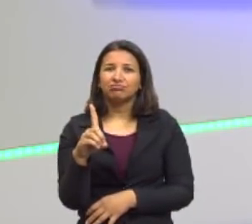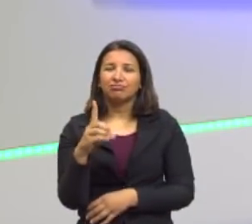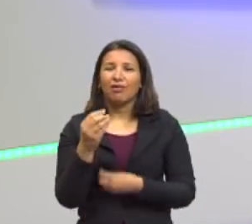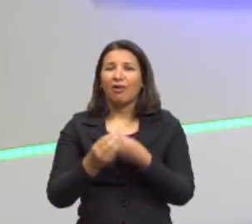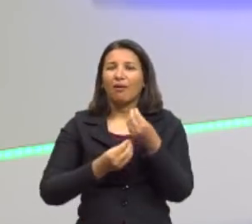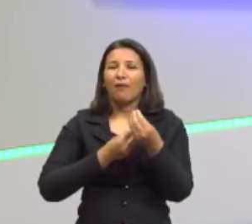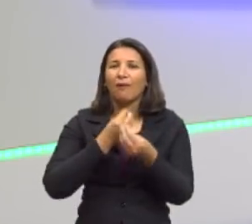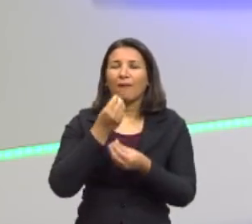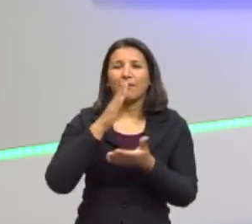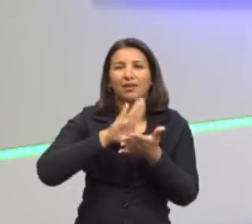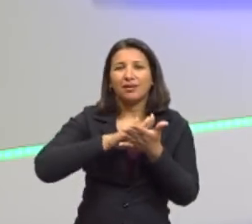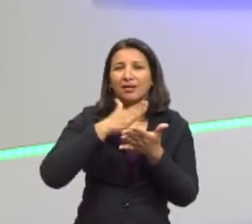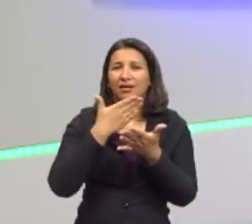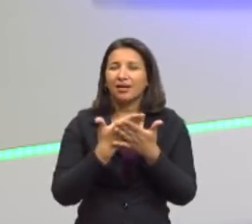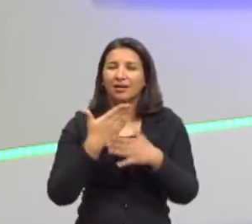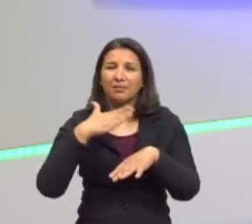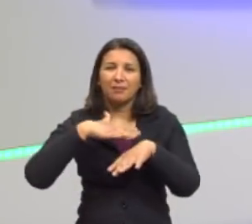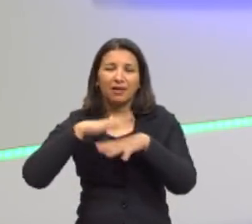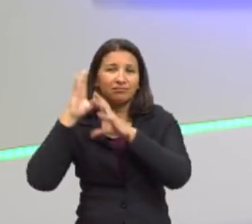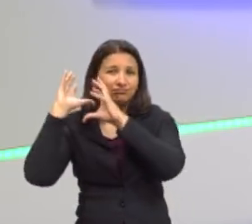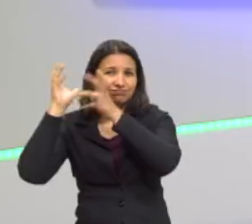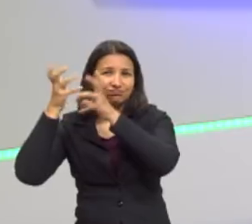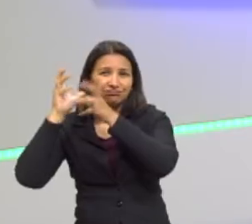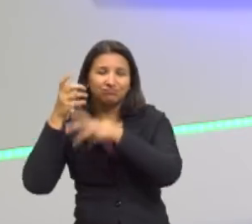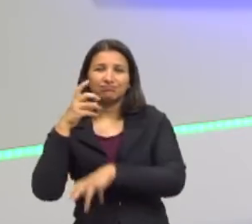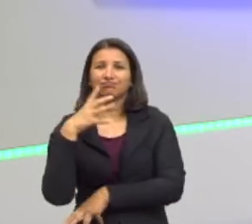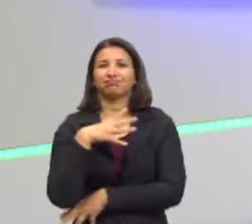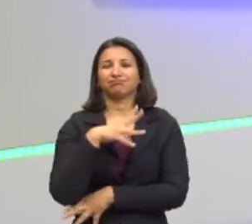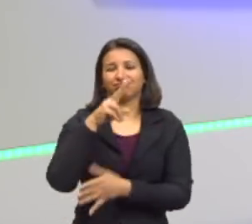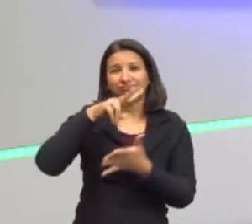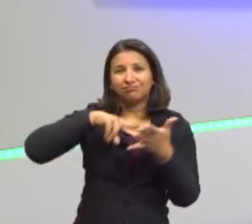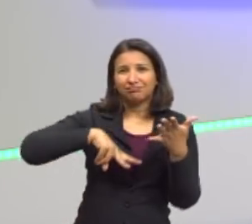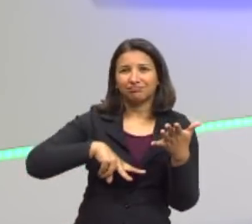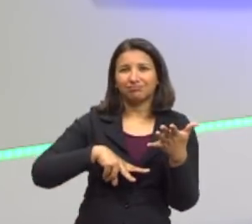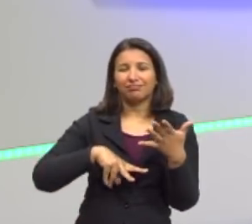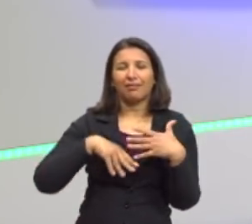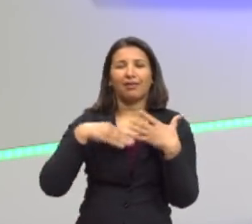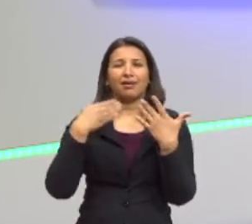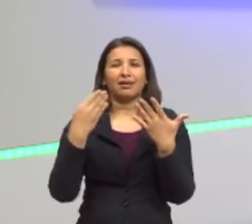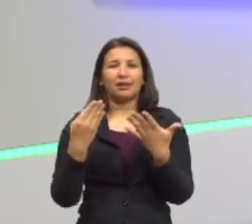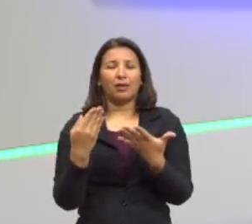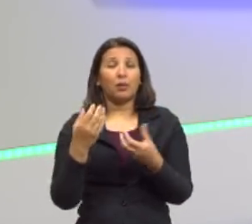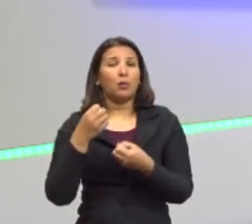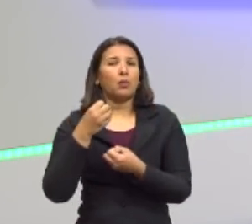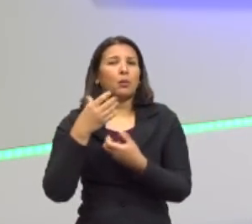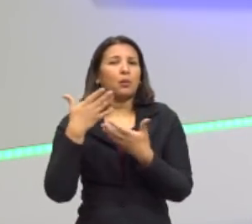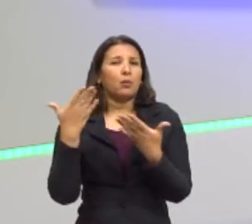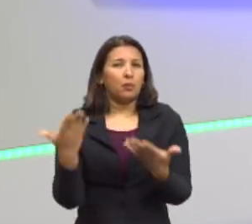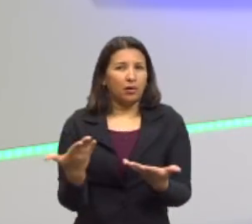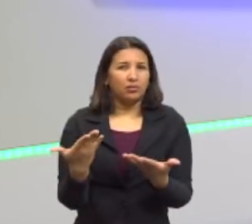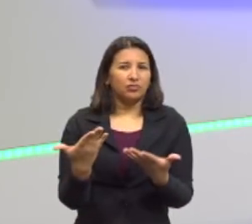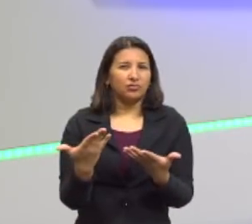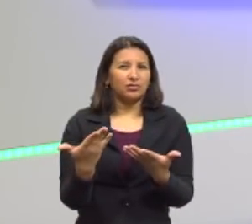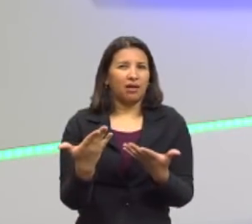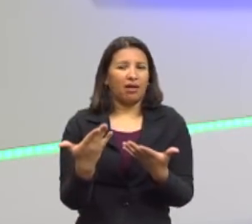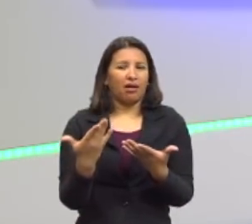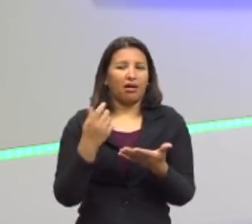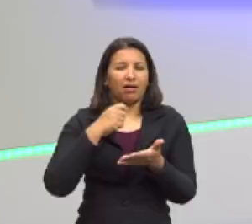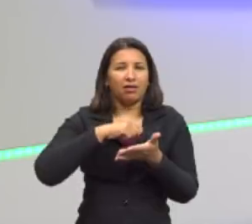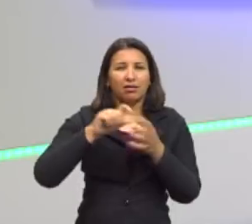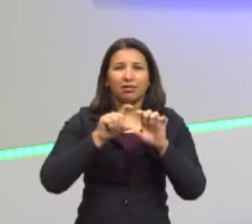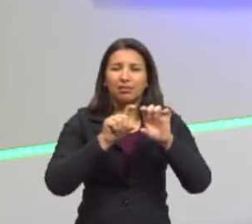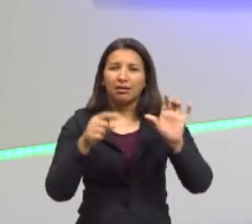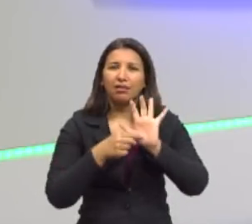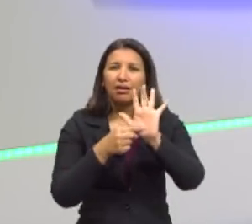cérebro interpreta mais rapidamente. Então, quando está escrito invertido na ambulância e